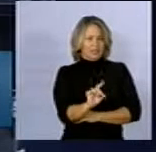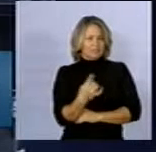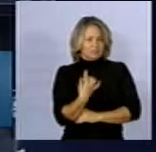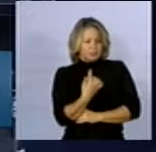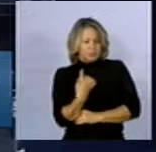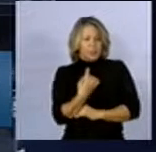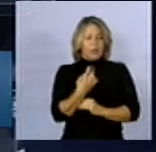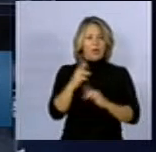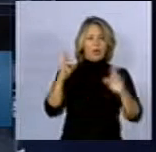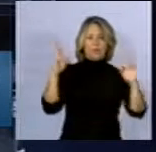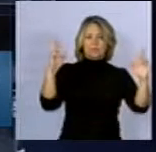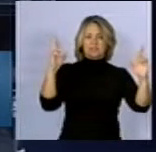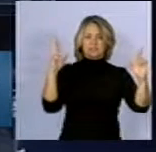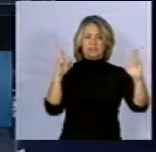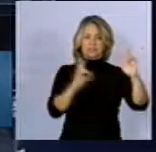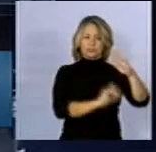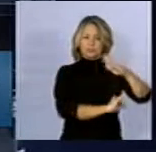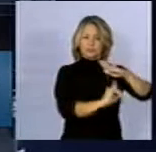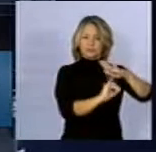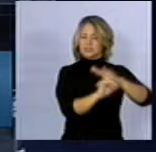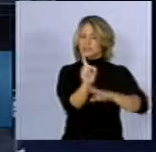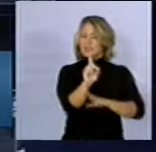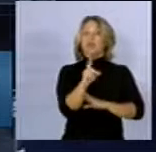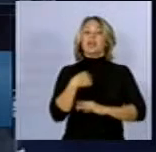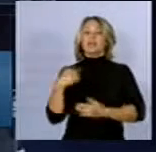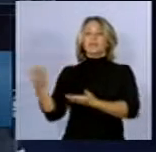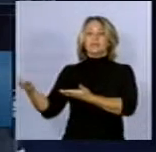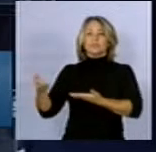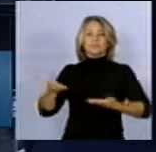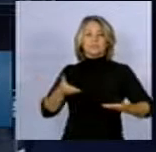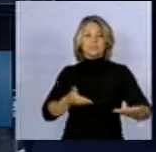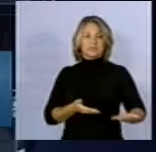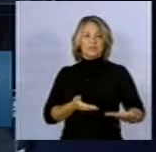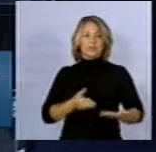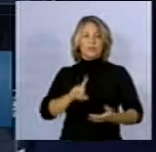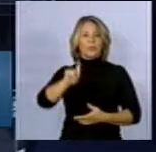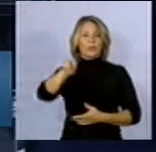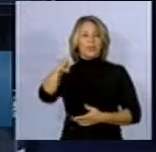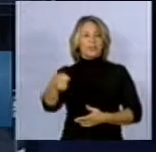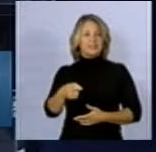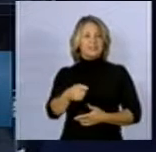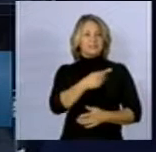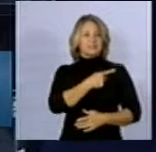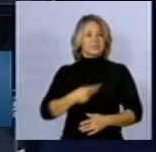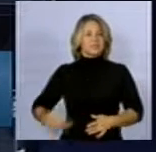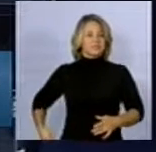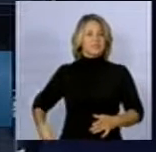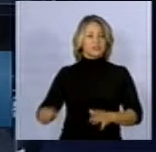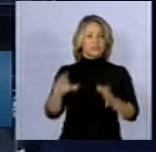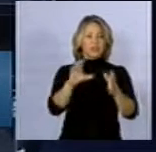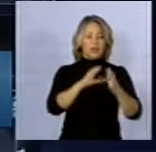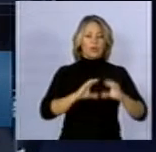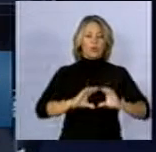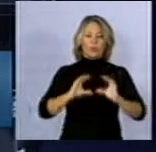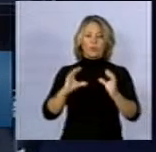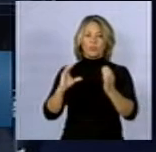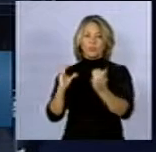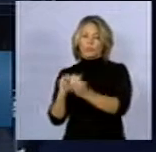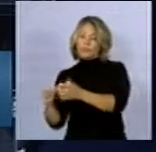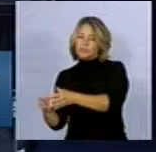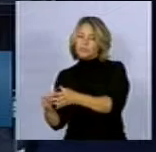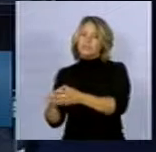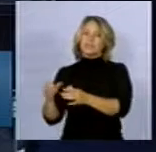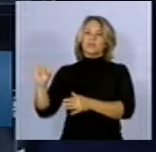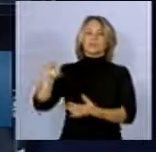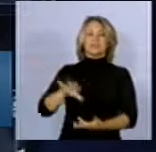oficialmente representando nenhuma instituição. Eu fui convidado como ex-presidente da Comissão Internacional para dizer o que